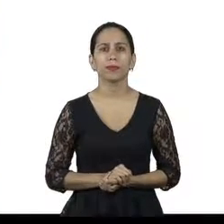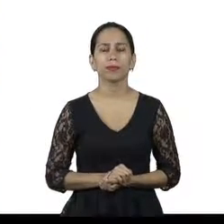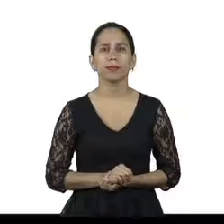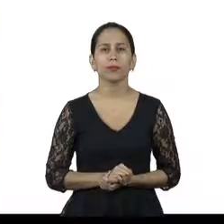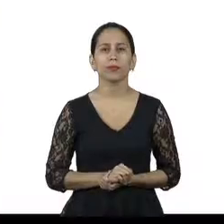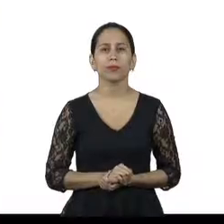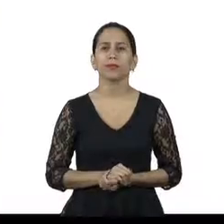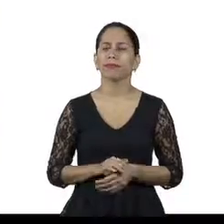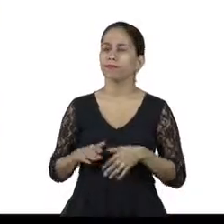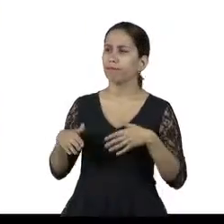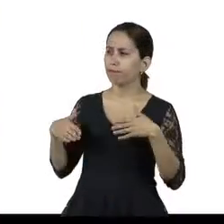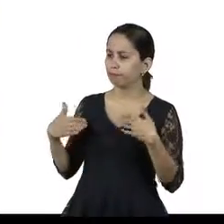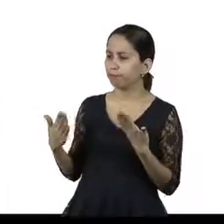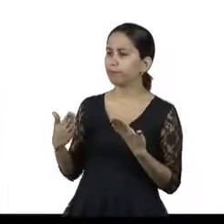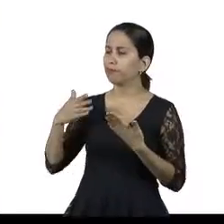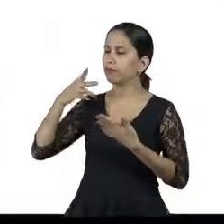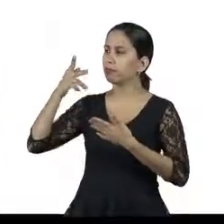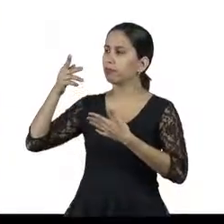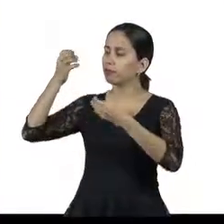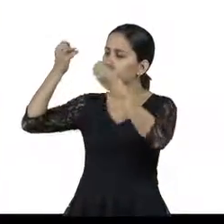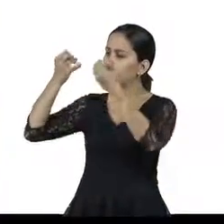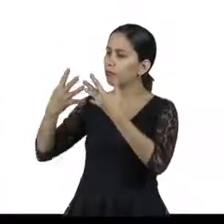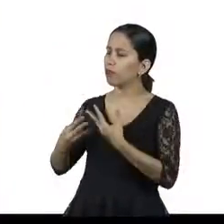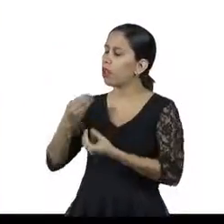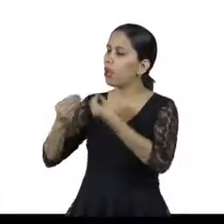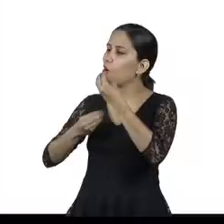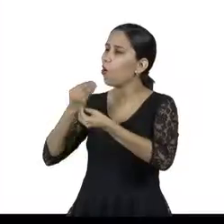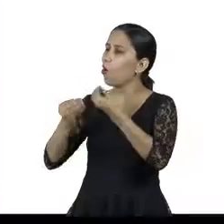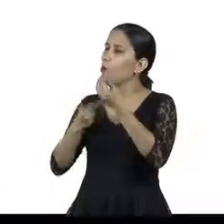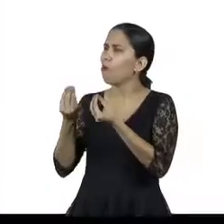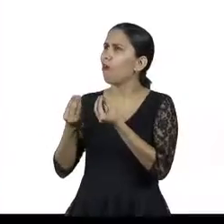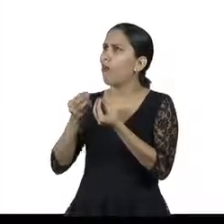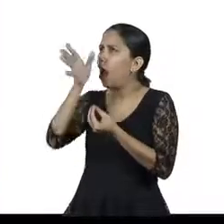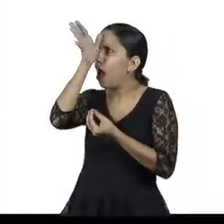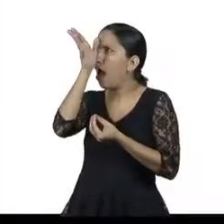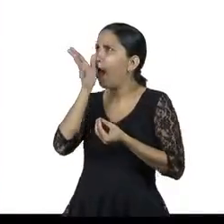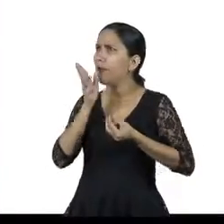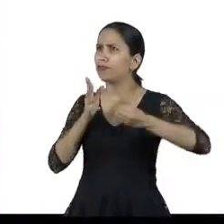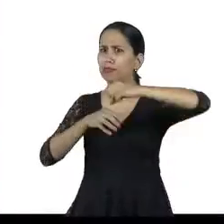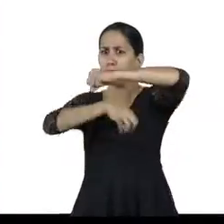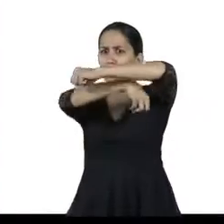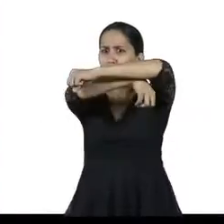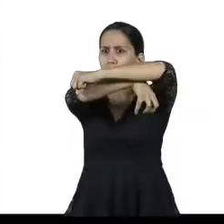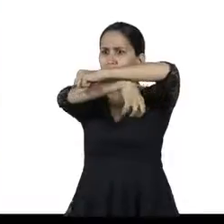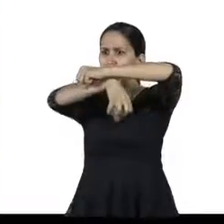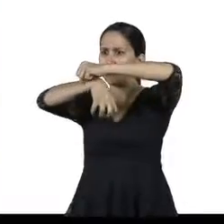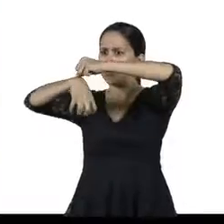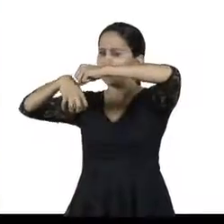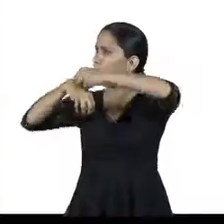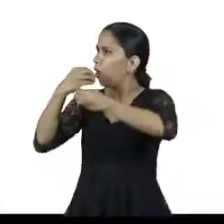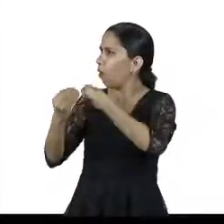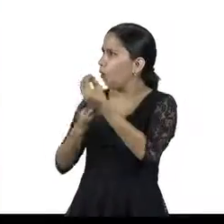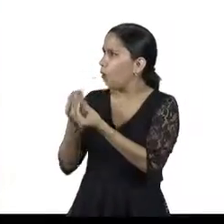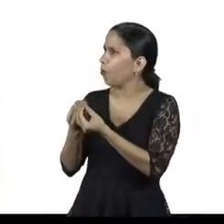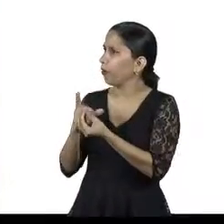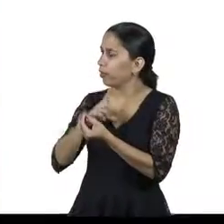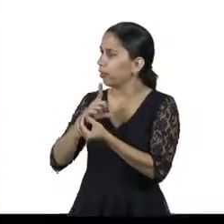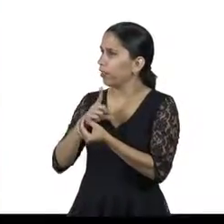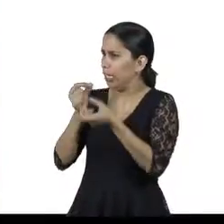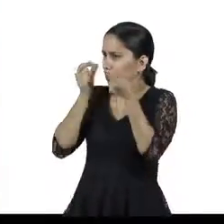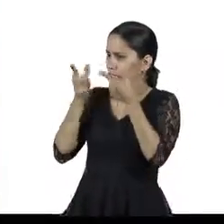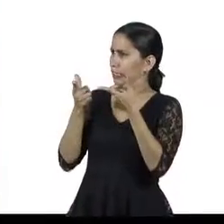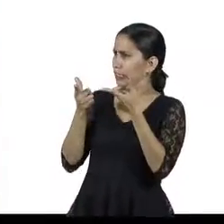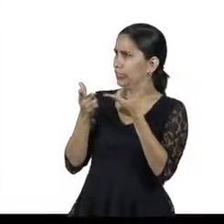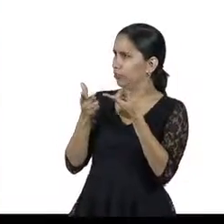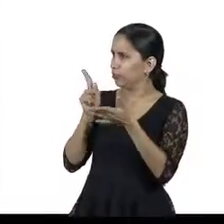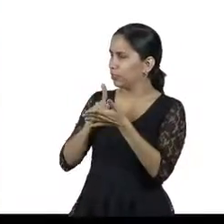Sandra, agora nós vamos falar como pendurar as aves nas nórias. Nessa etapa, a atenção tem que ser redobrada, pois esses equipamentos estão em constante